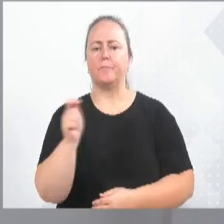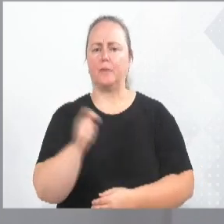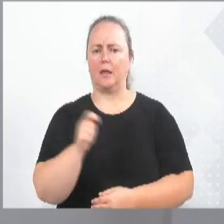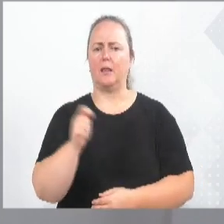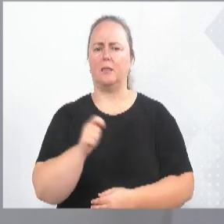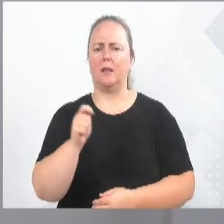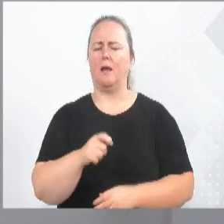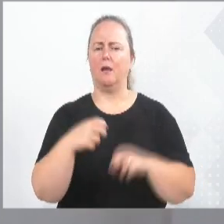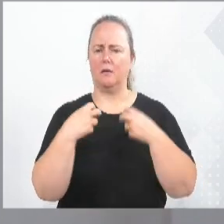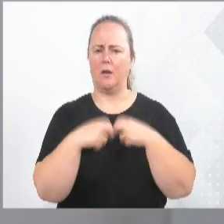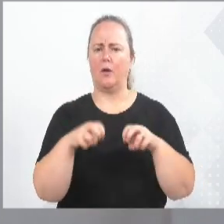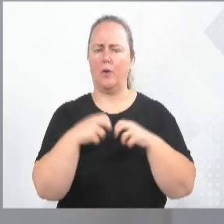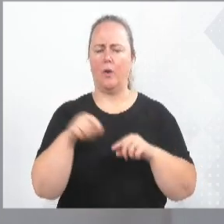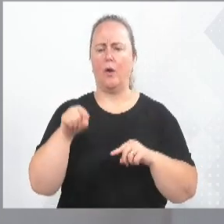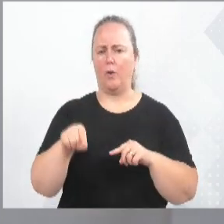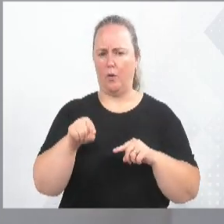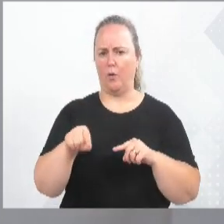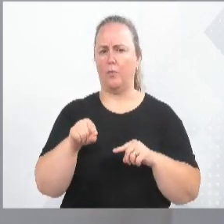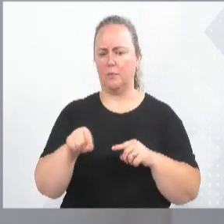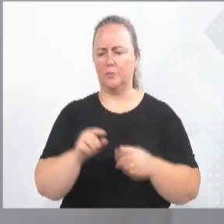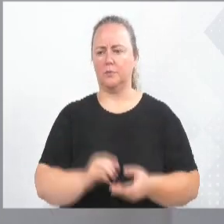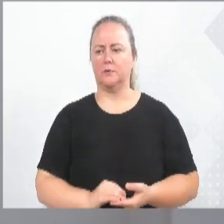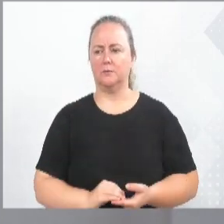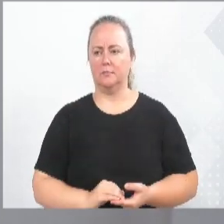transporte coletivo possa eh